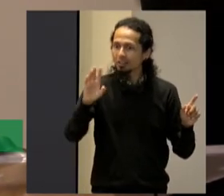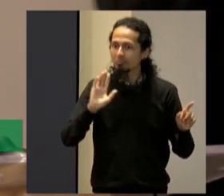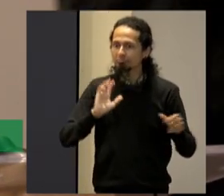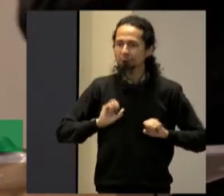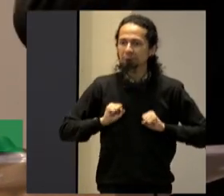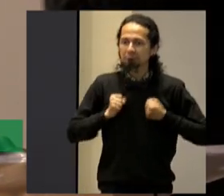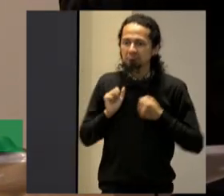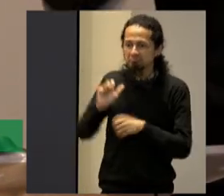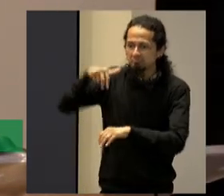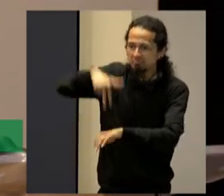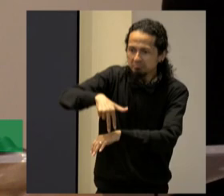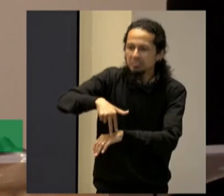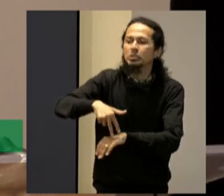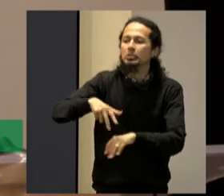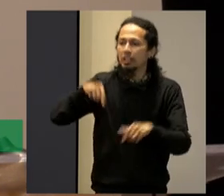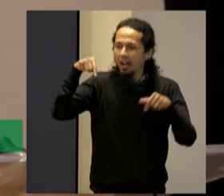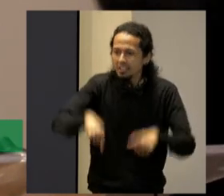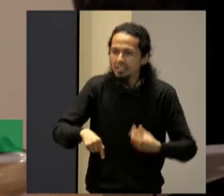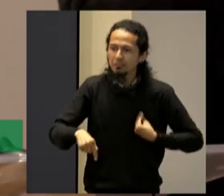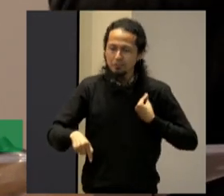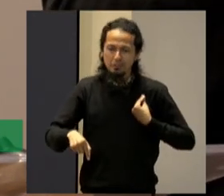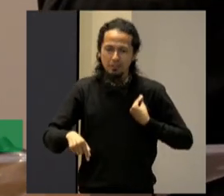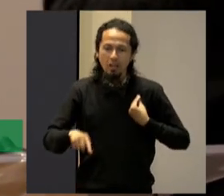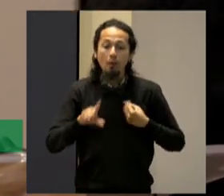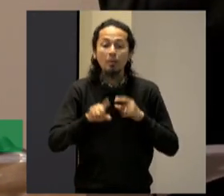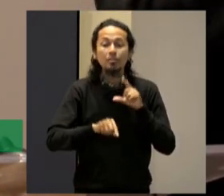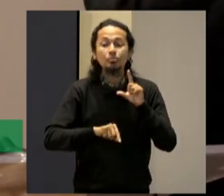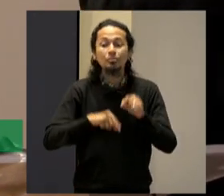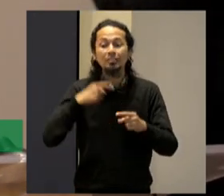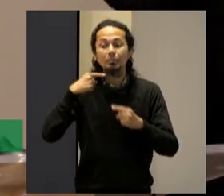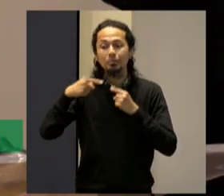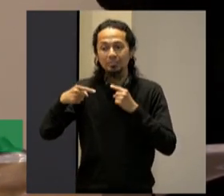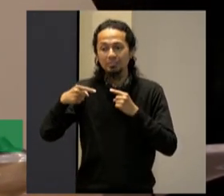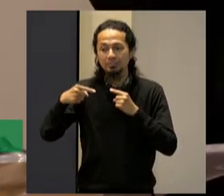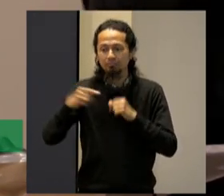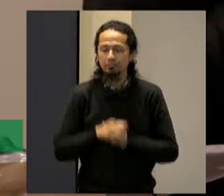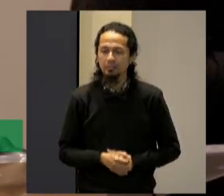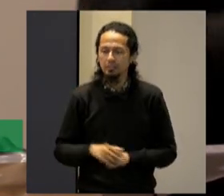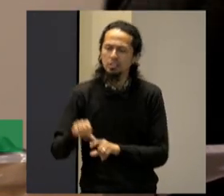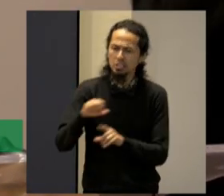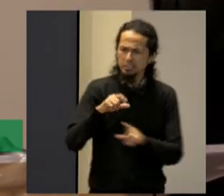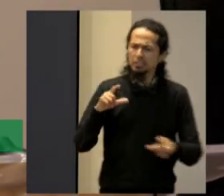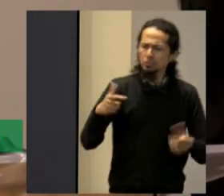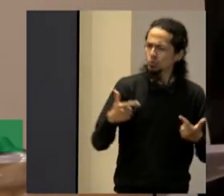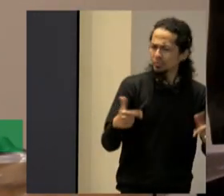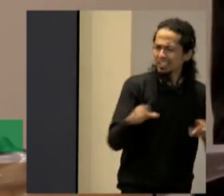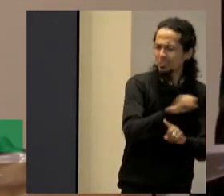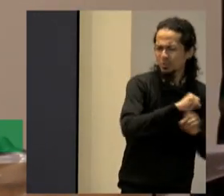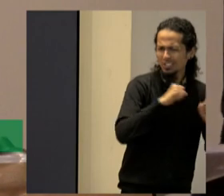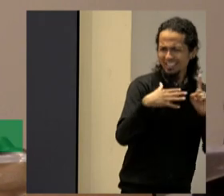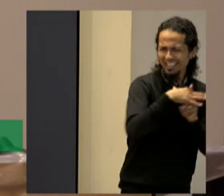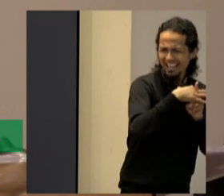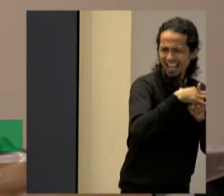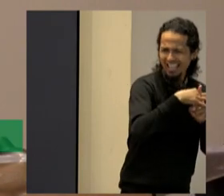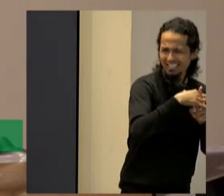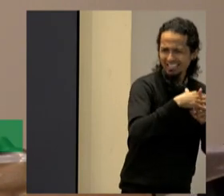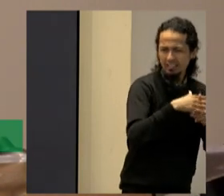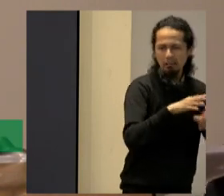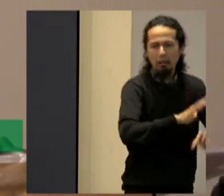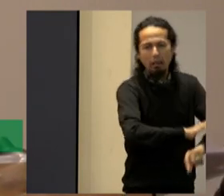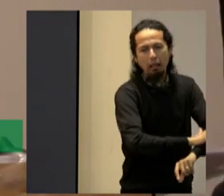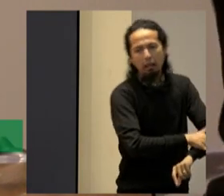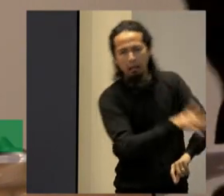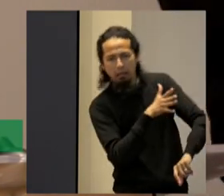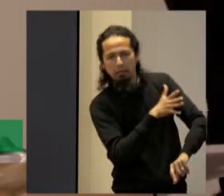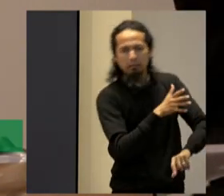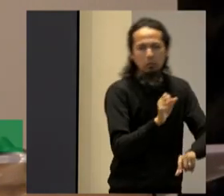política. Não existe uma sociedade mais ou menos racista, já disse várias vezes em nossos seminários. Ou ela é, ou